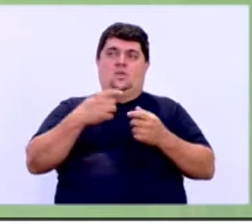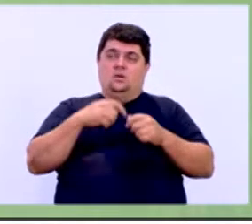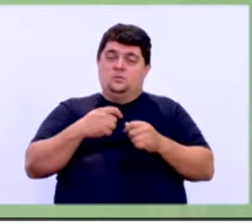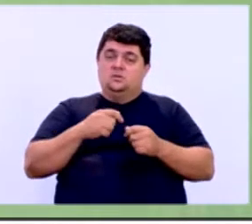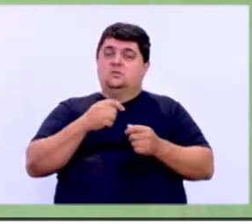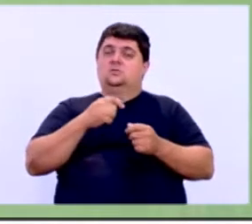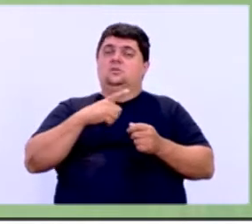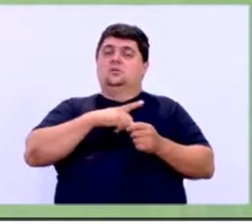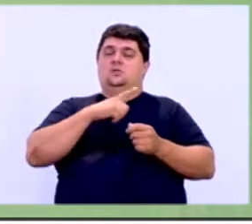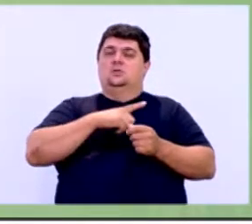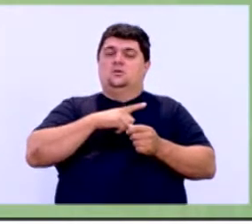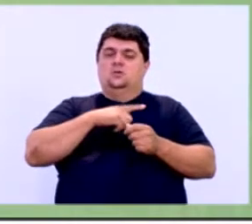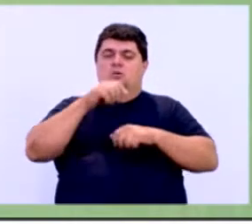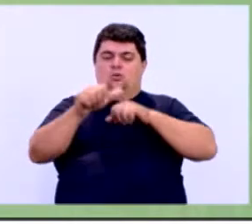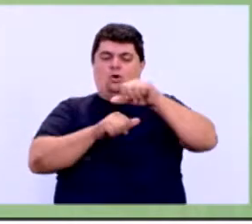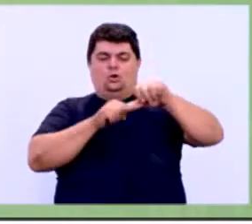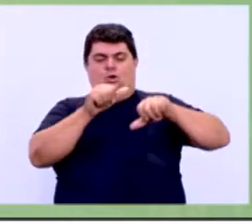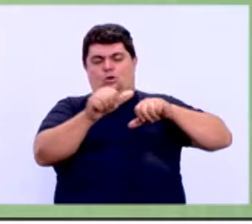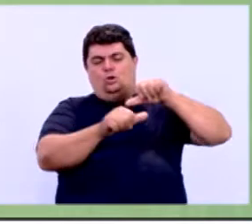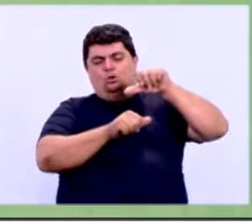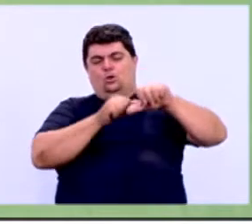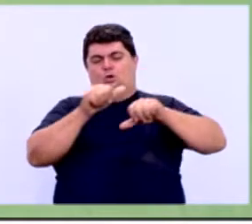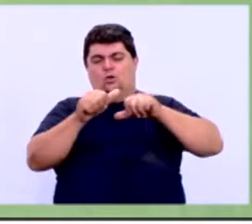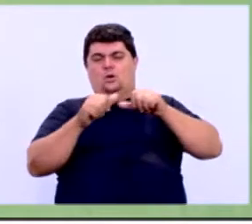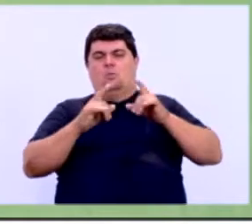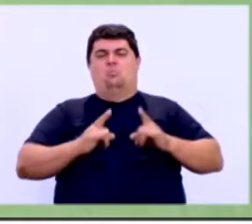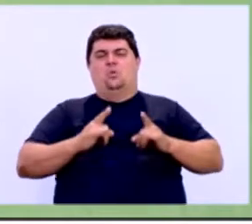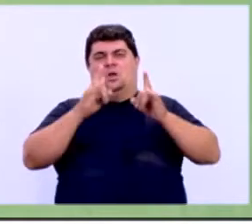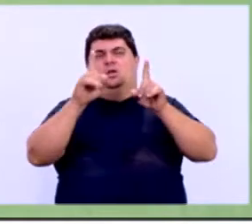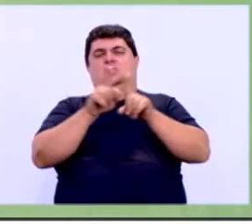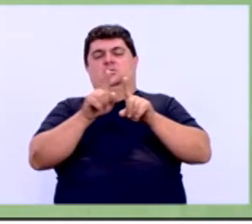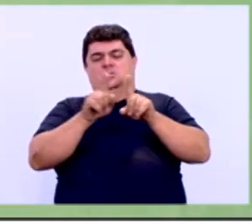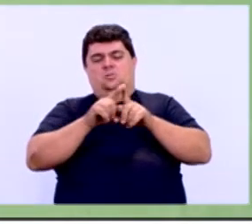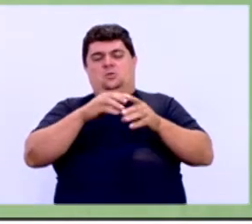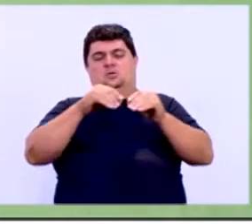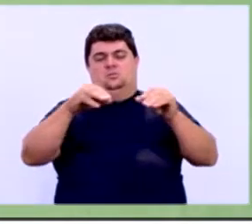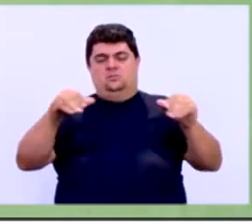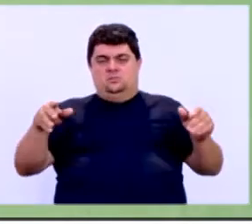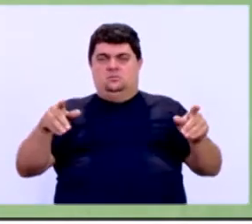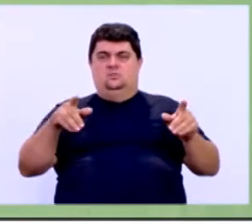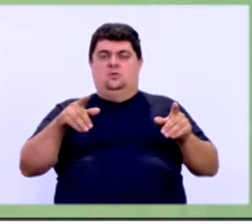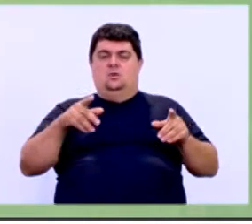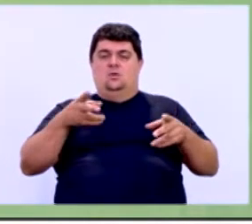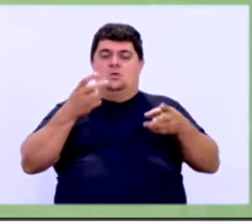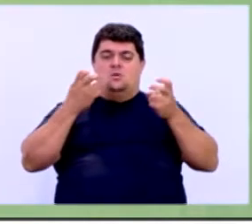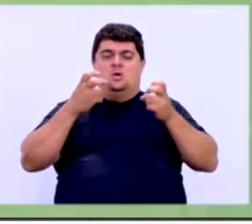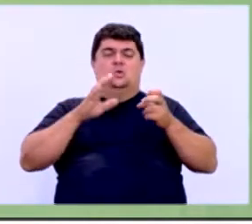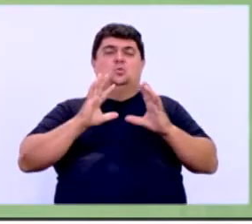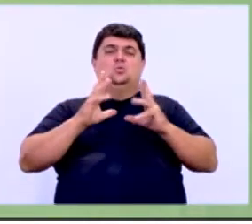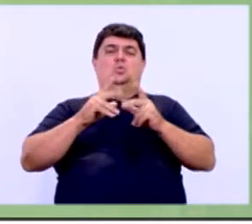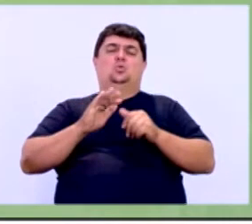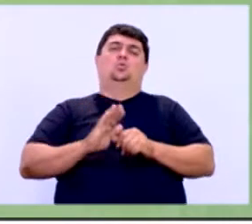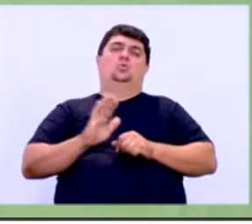ser constantemente renovado, né? Prédios, né, terrenos. Observem que são todos